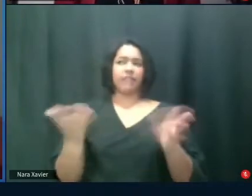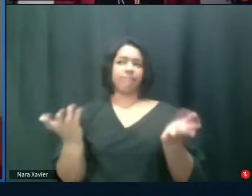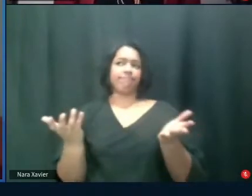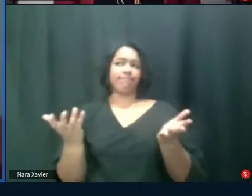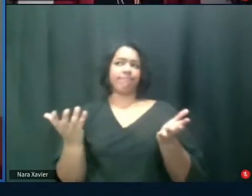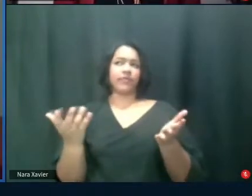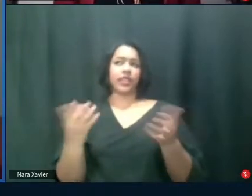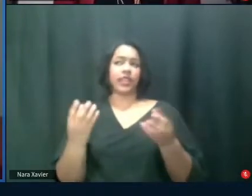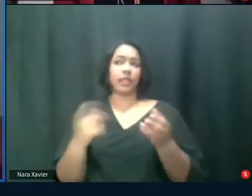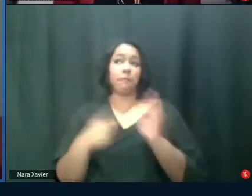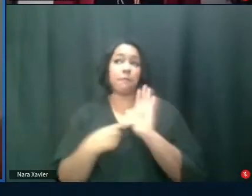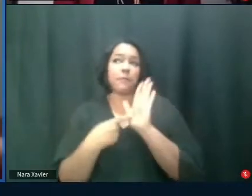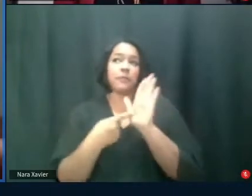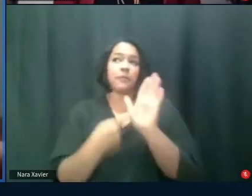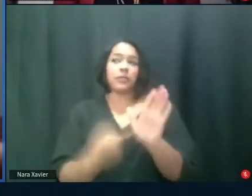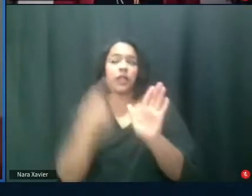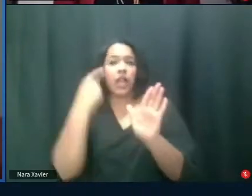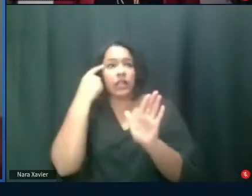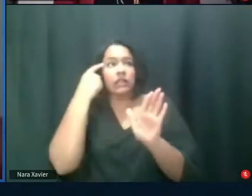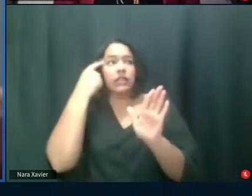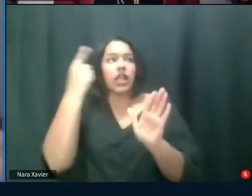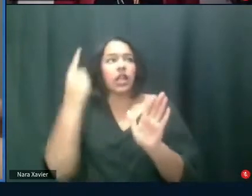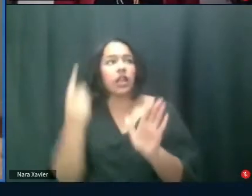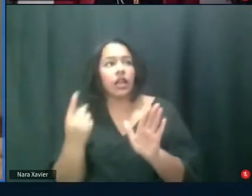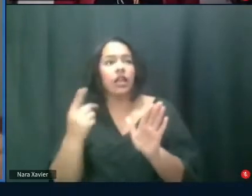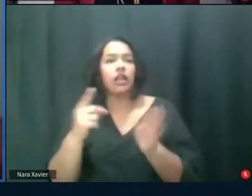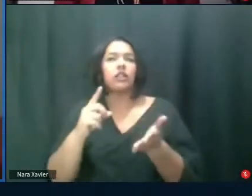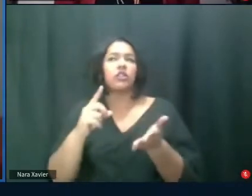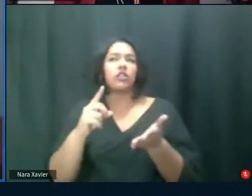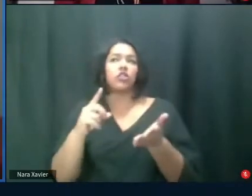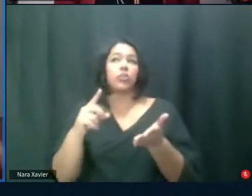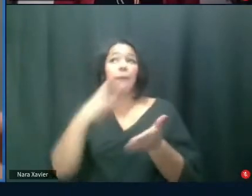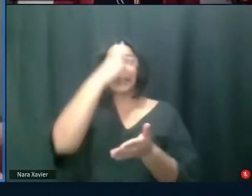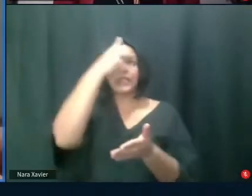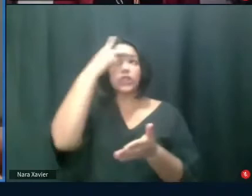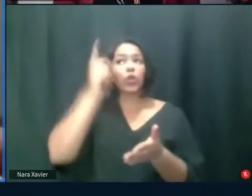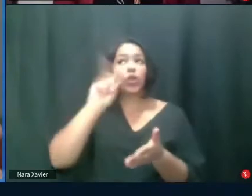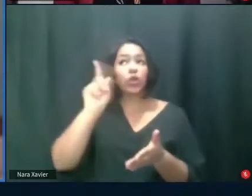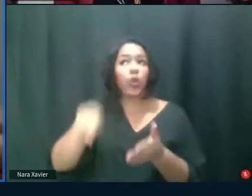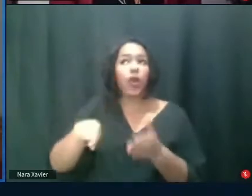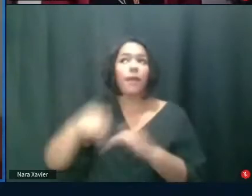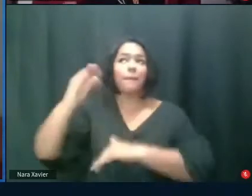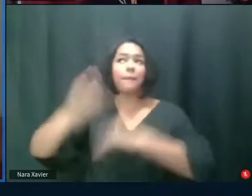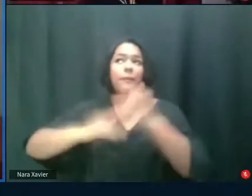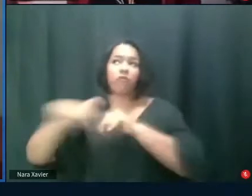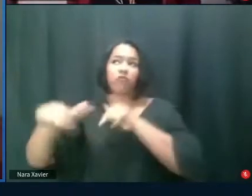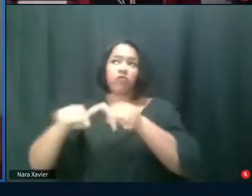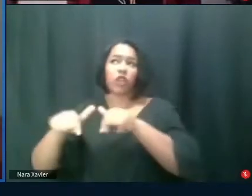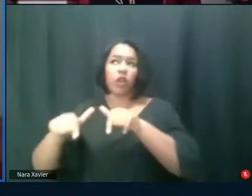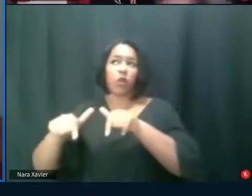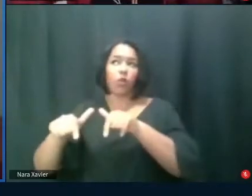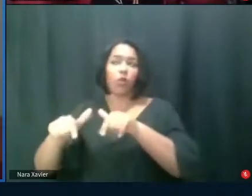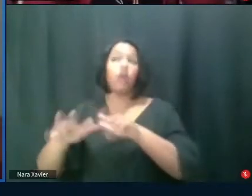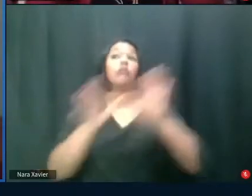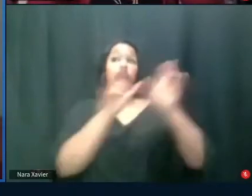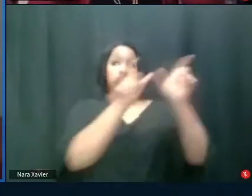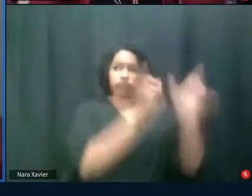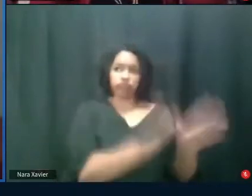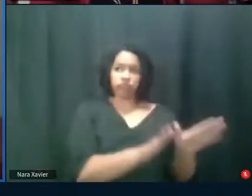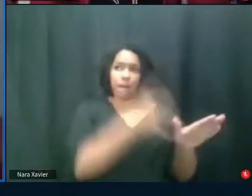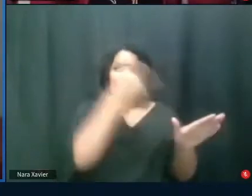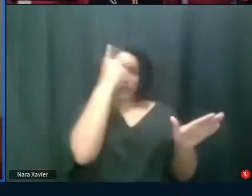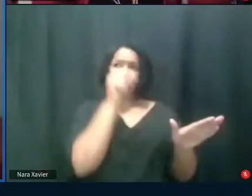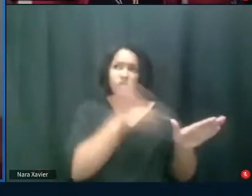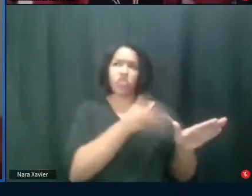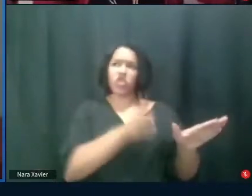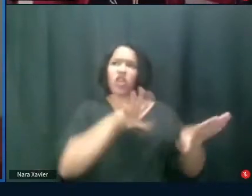uma noção de intérpretes não profissionais que estão em formação e intérpretes